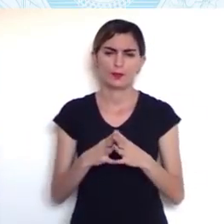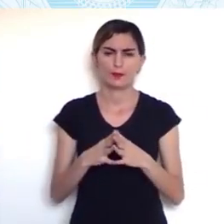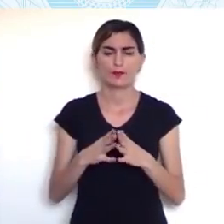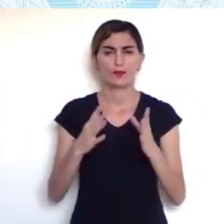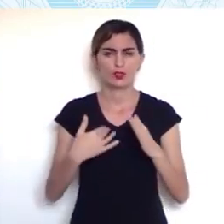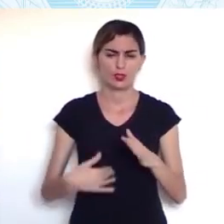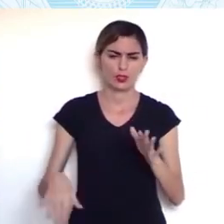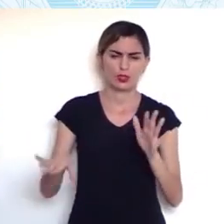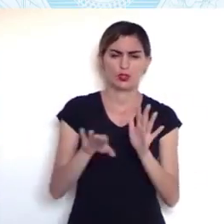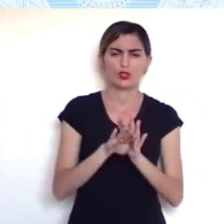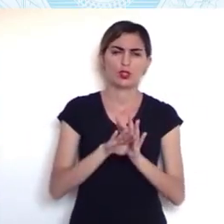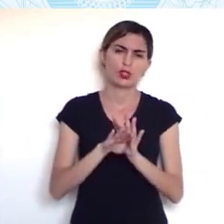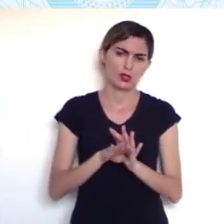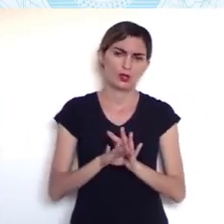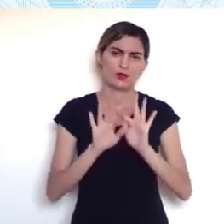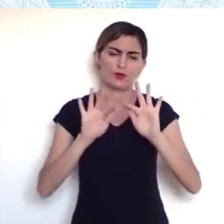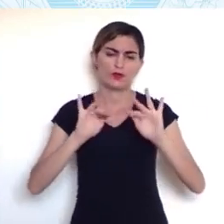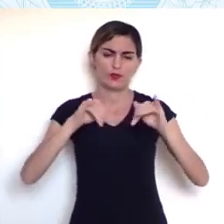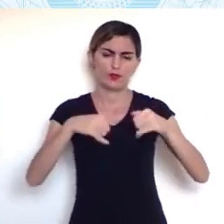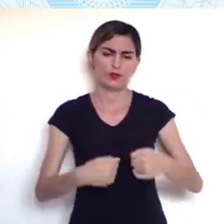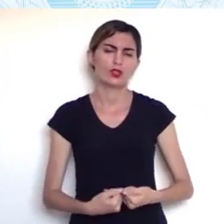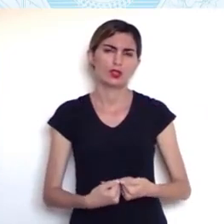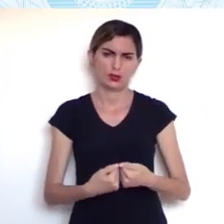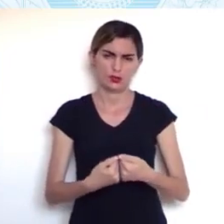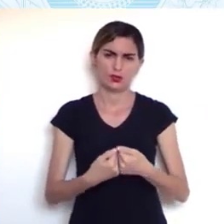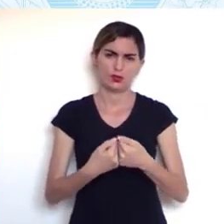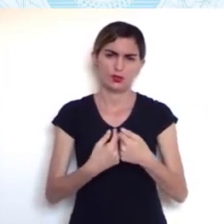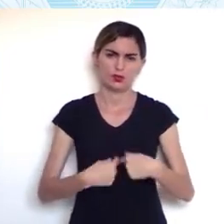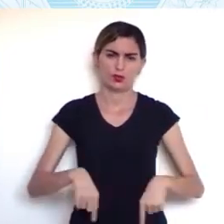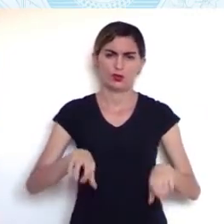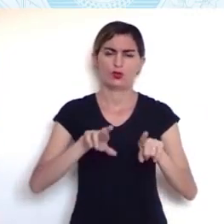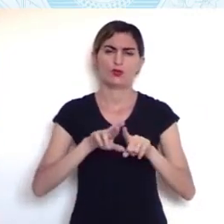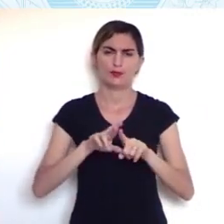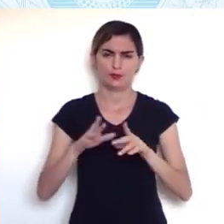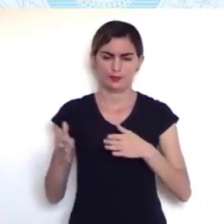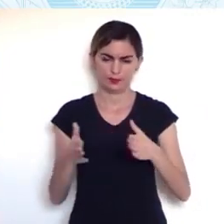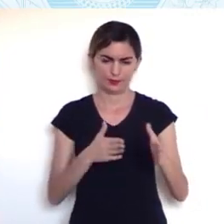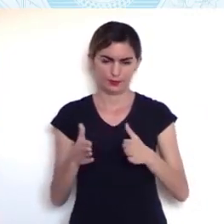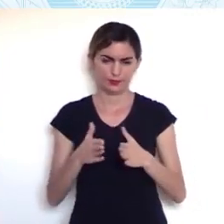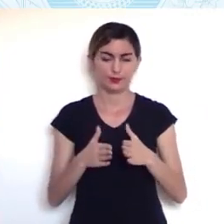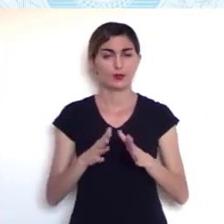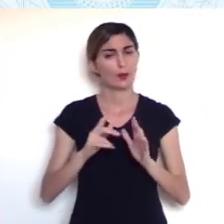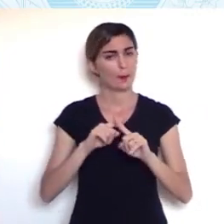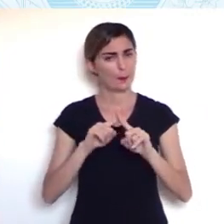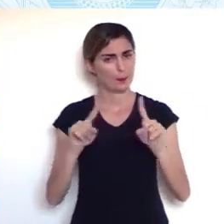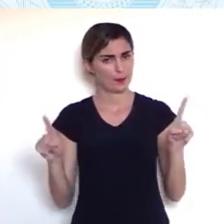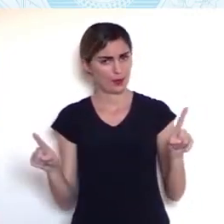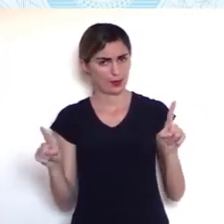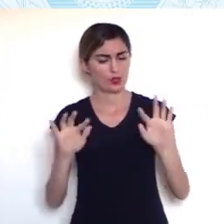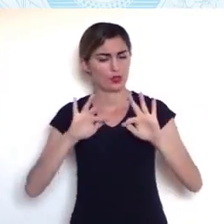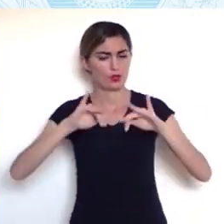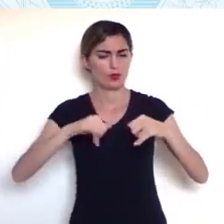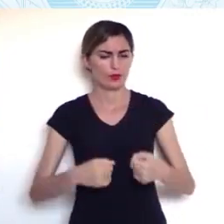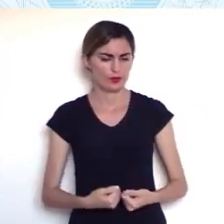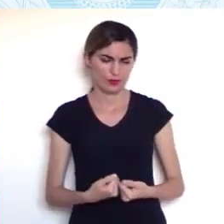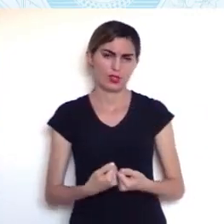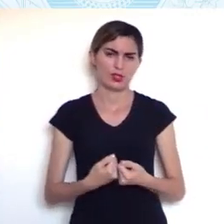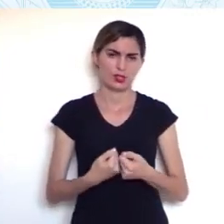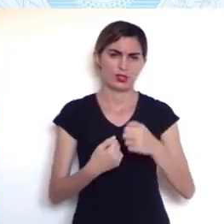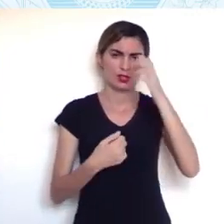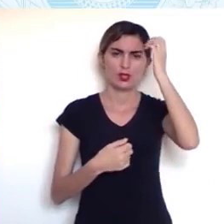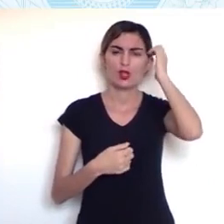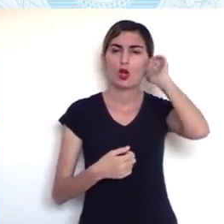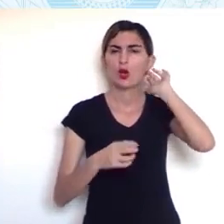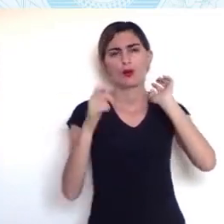chegamos ao fim do Renascimento. Mas não ao fim, das grandes